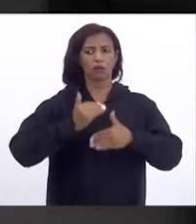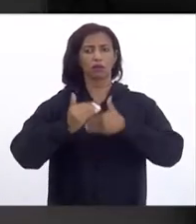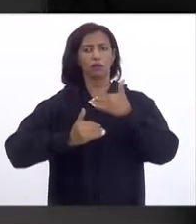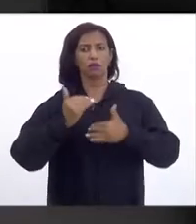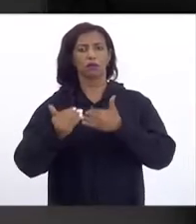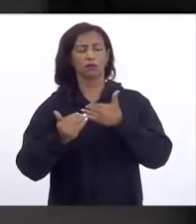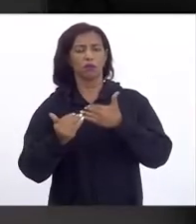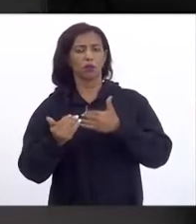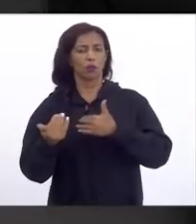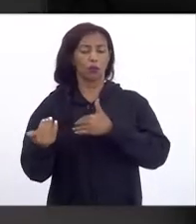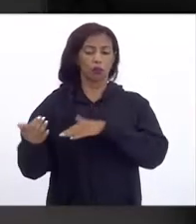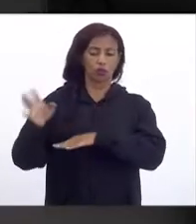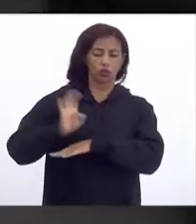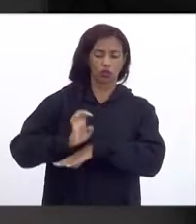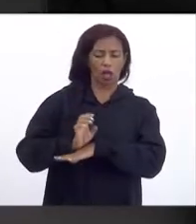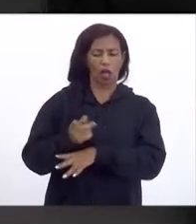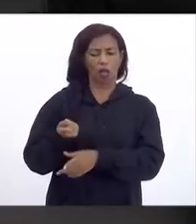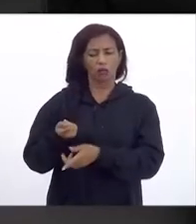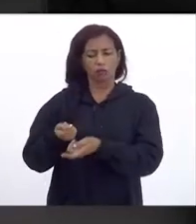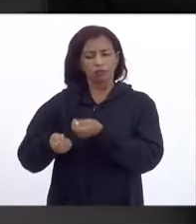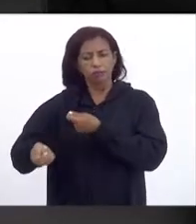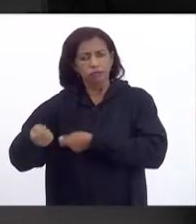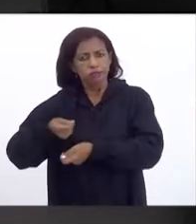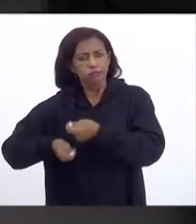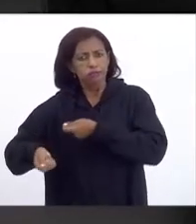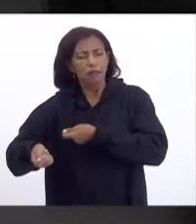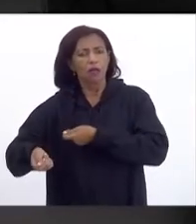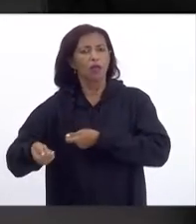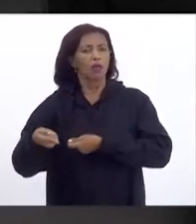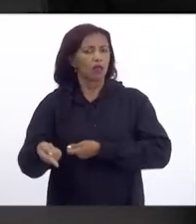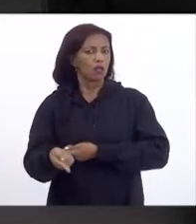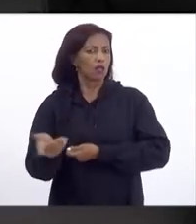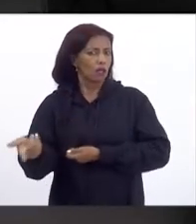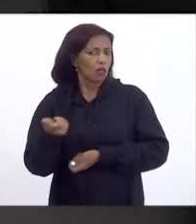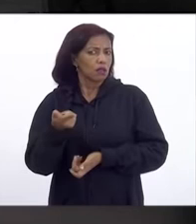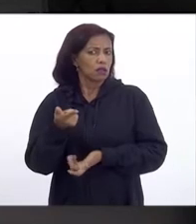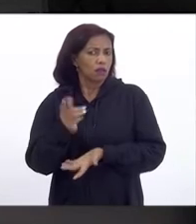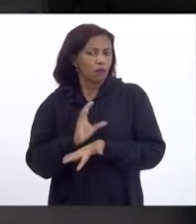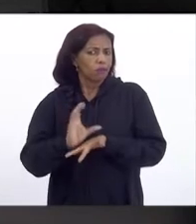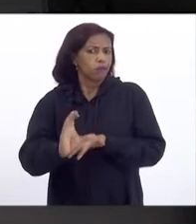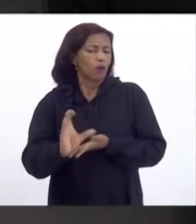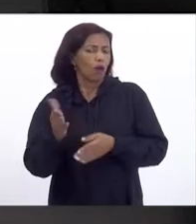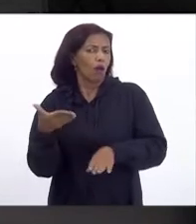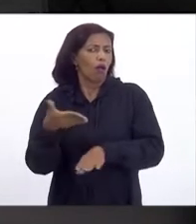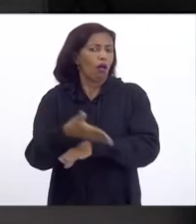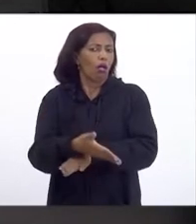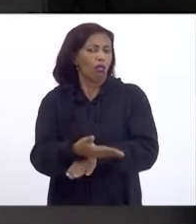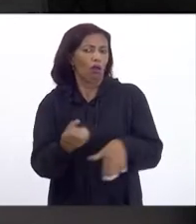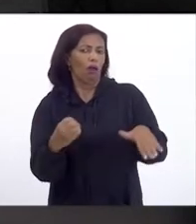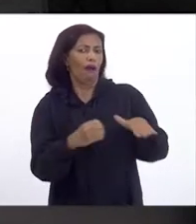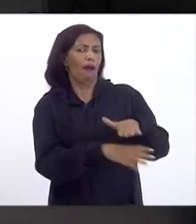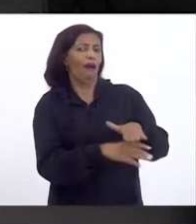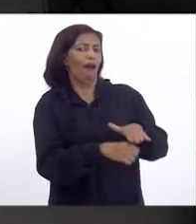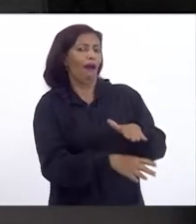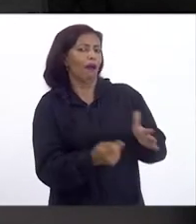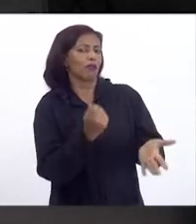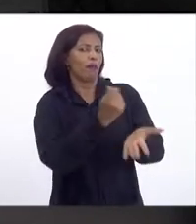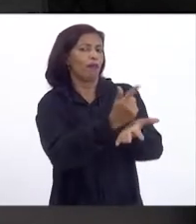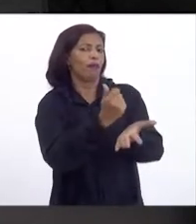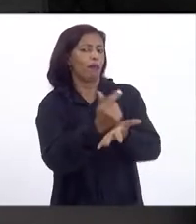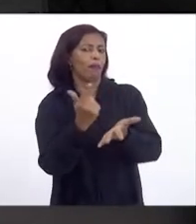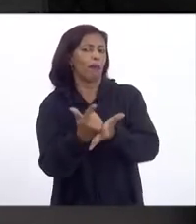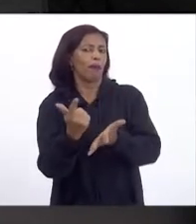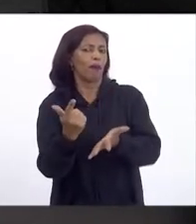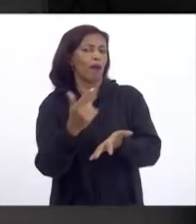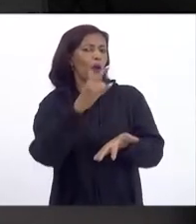Estado, investimento, e que, de fato, não, esse recurso não entre no caixa para pagar custeio, pagar conta